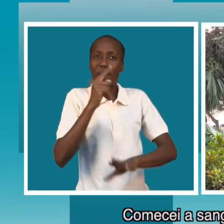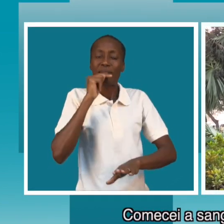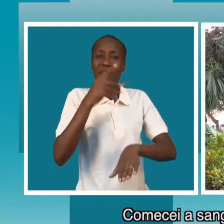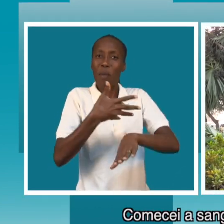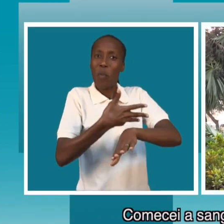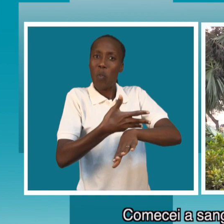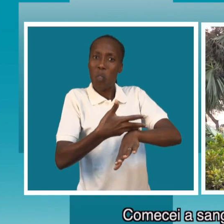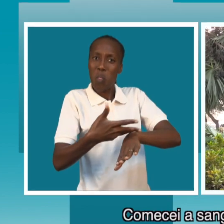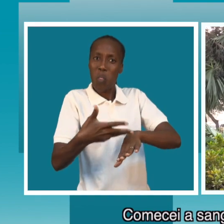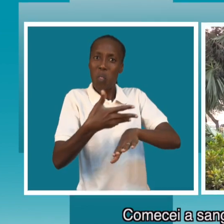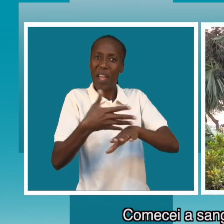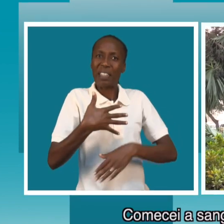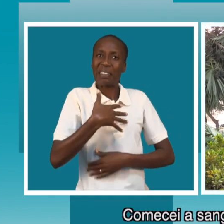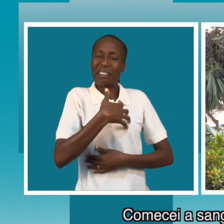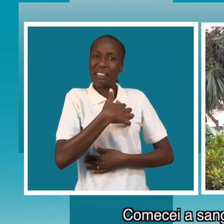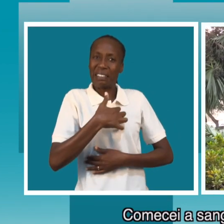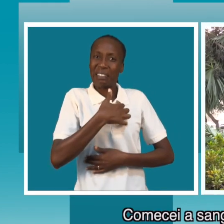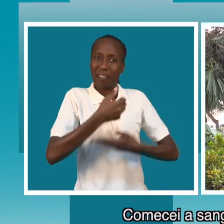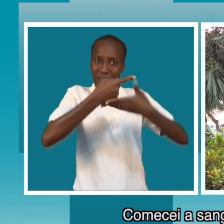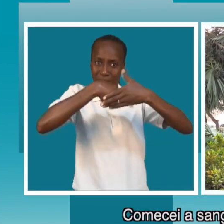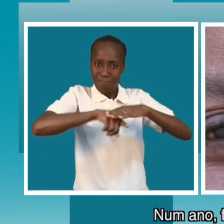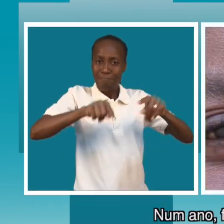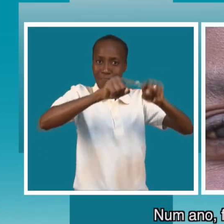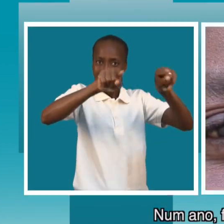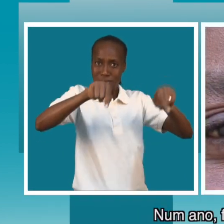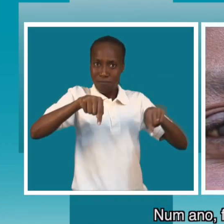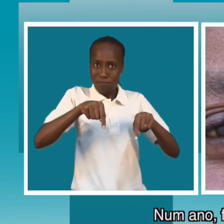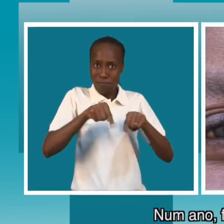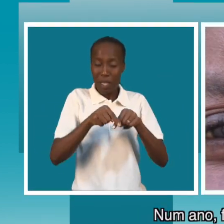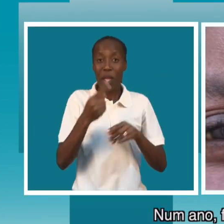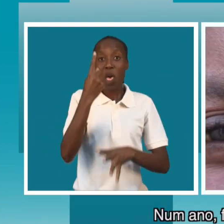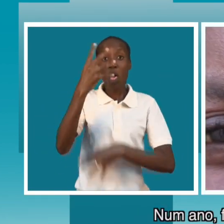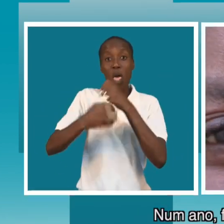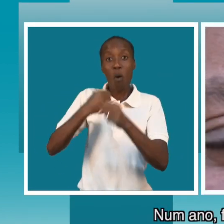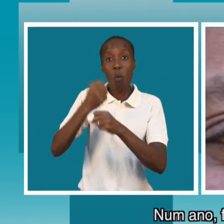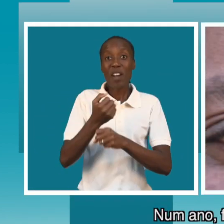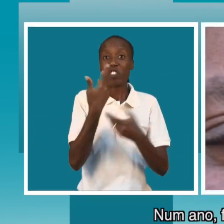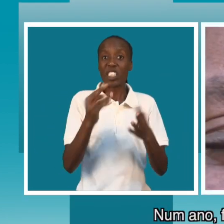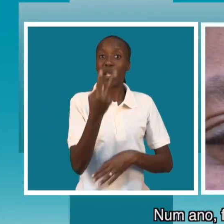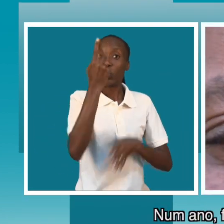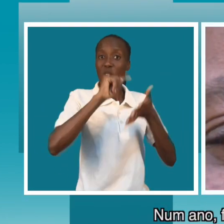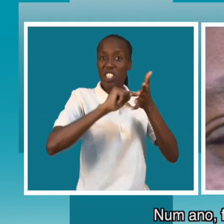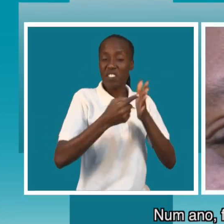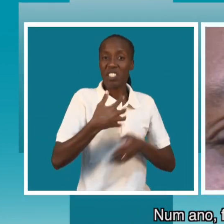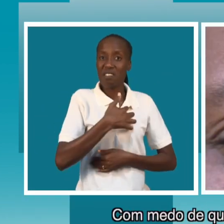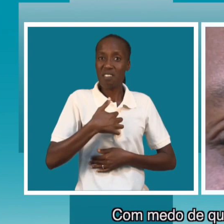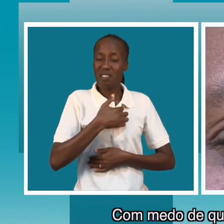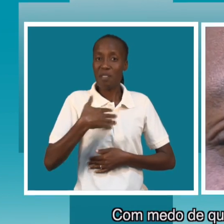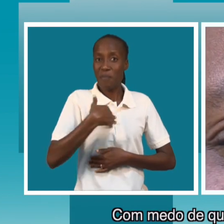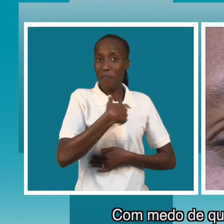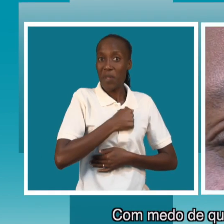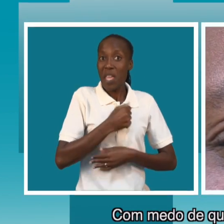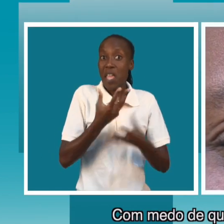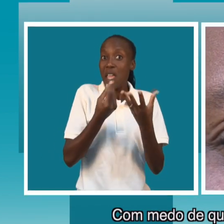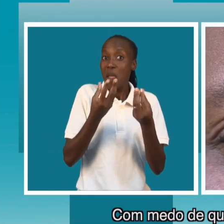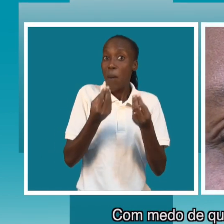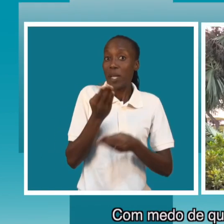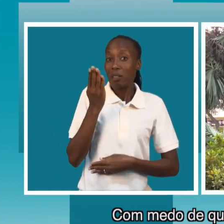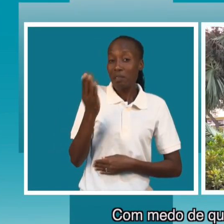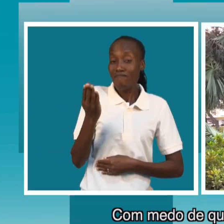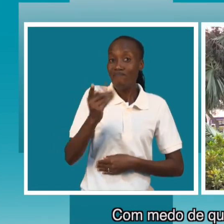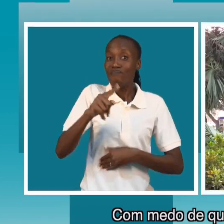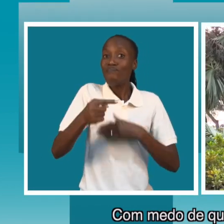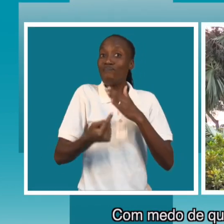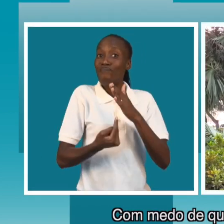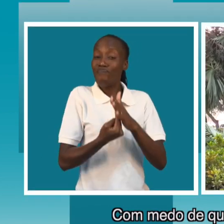eu tentava me afogar dentro da banheira. Em um ano, foram duas tentativas. Com medo de que João conseguisse